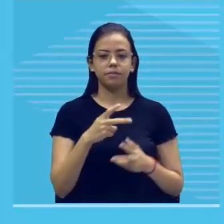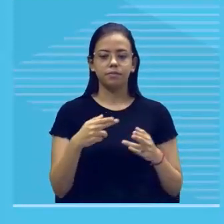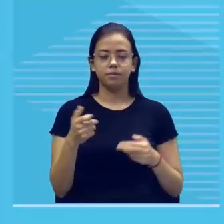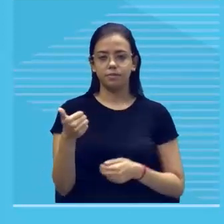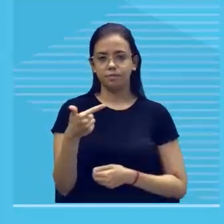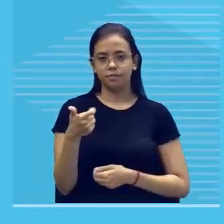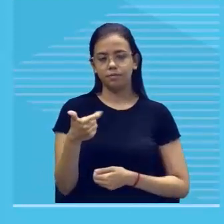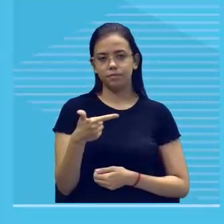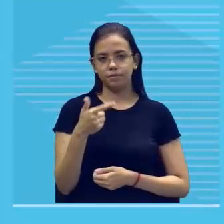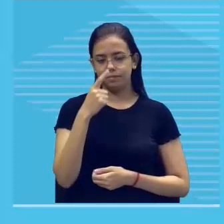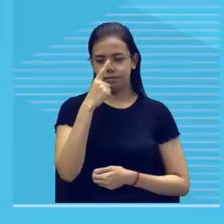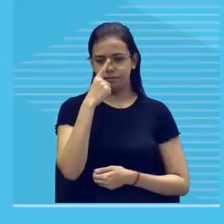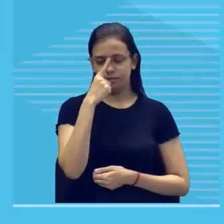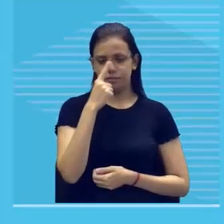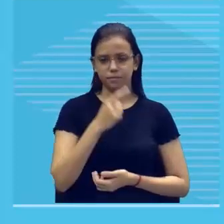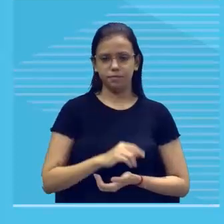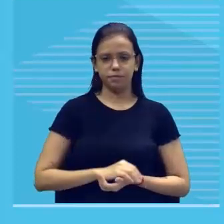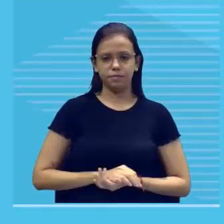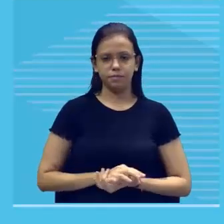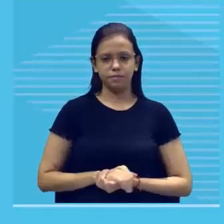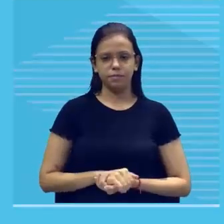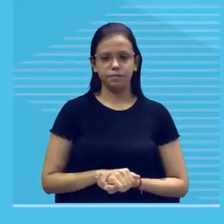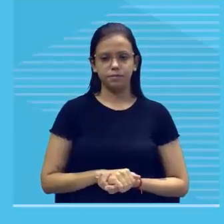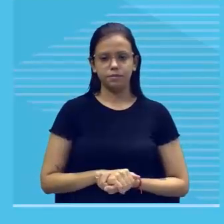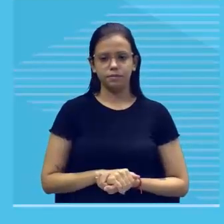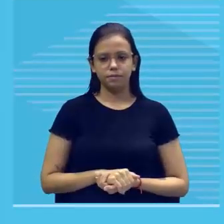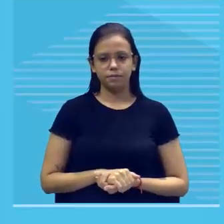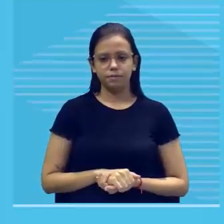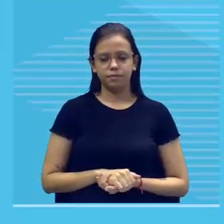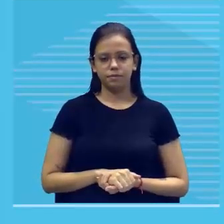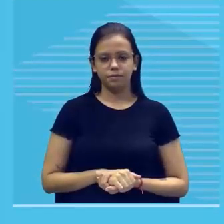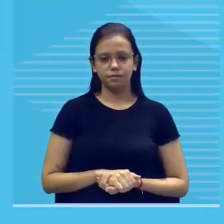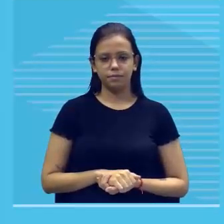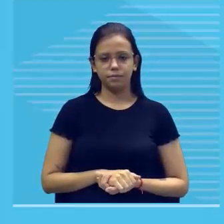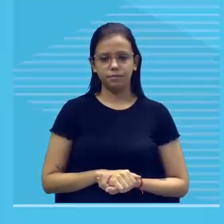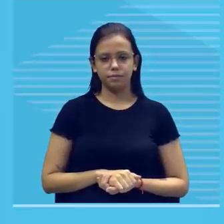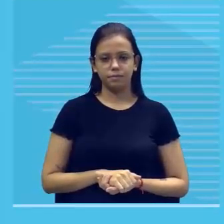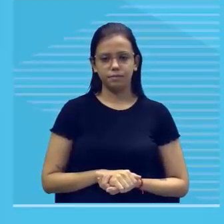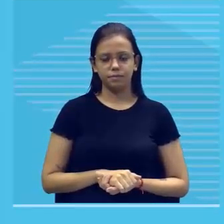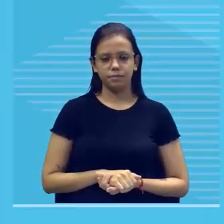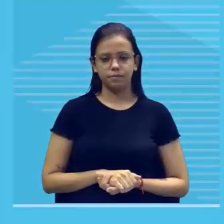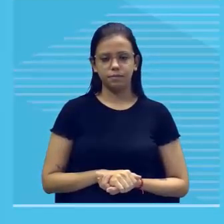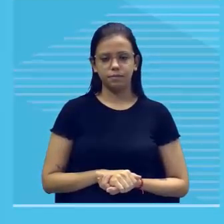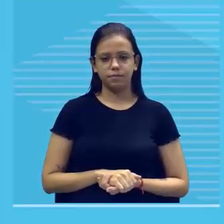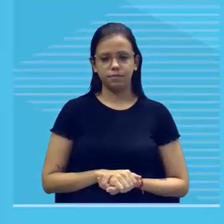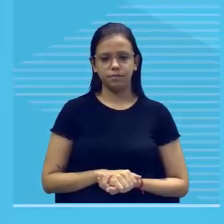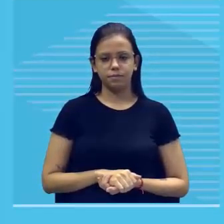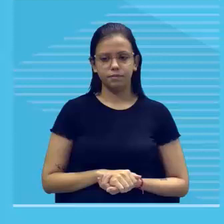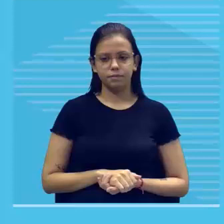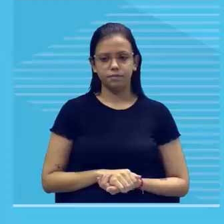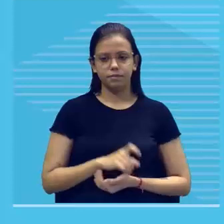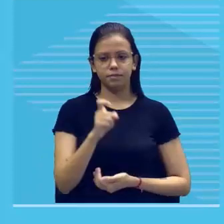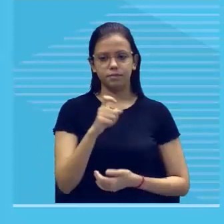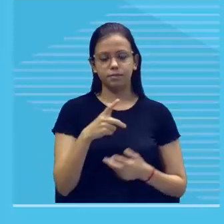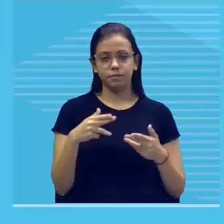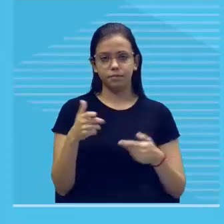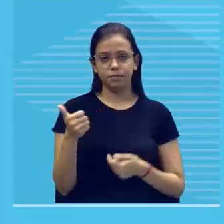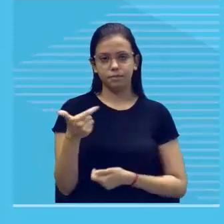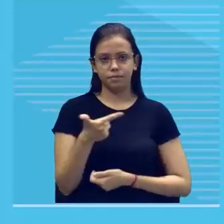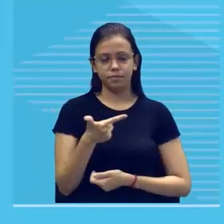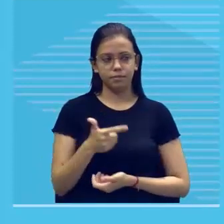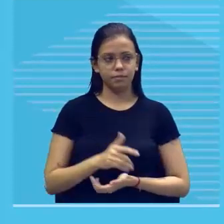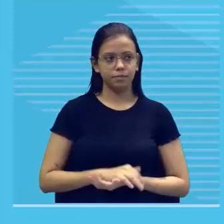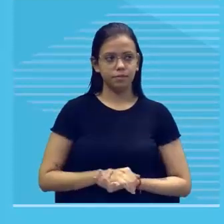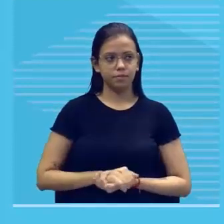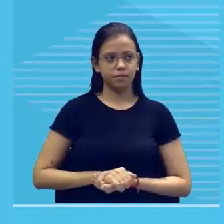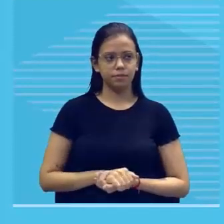= 12 Olha a x = 12 Ok x = 12